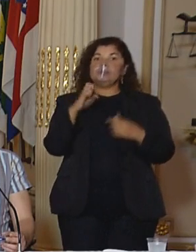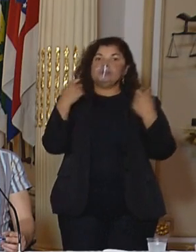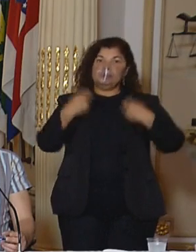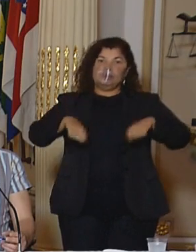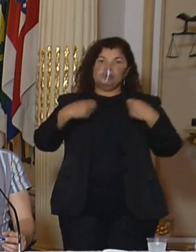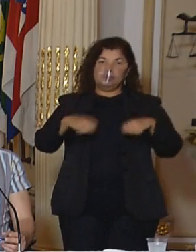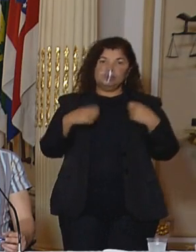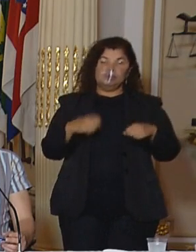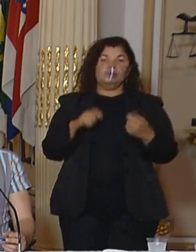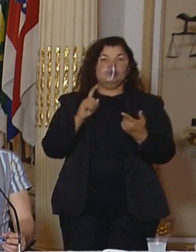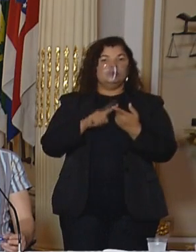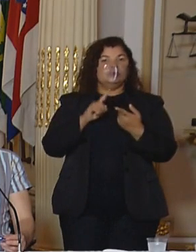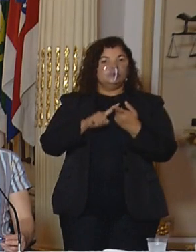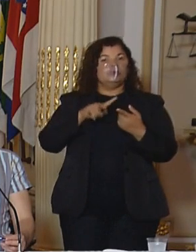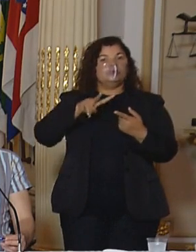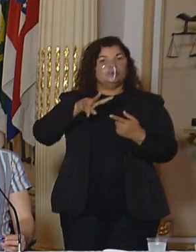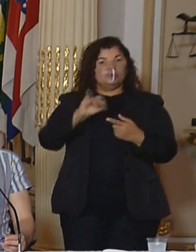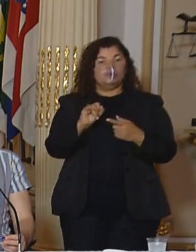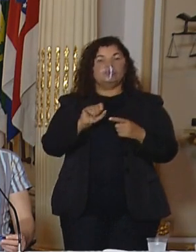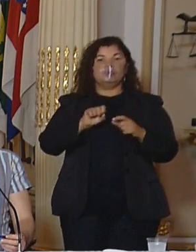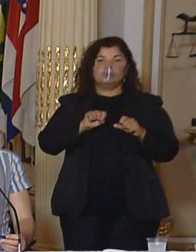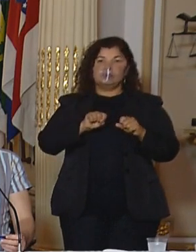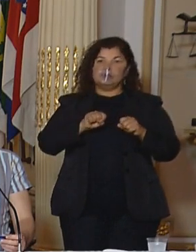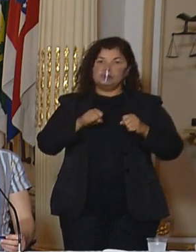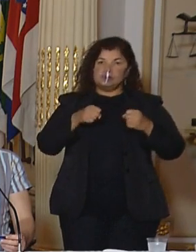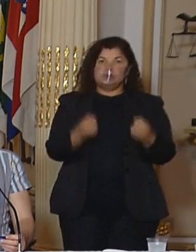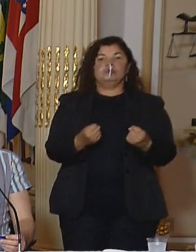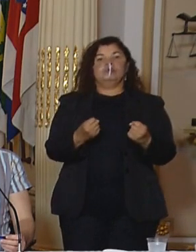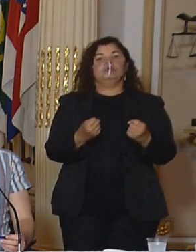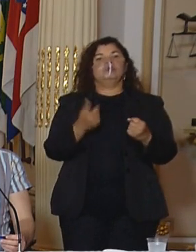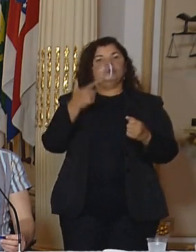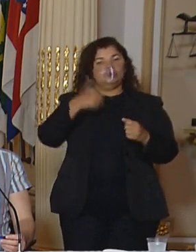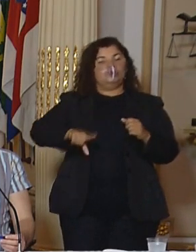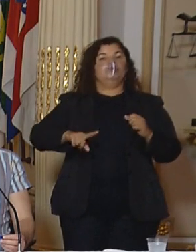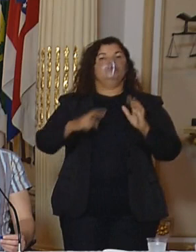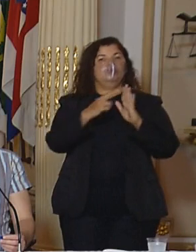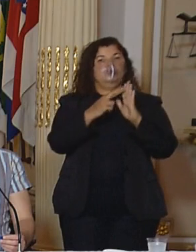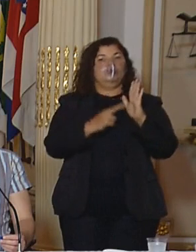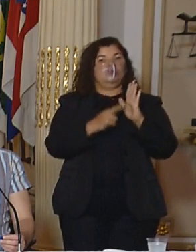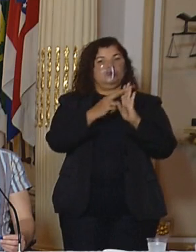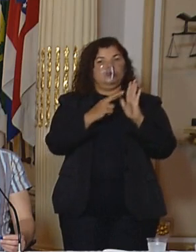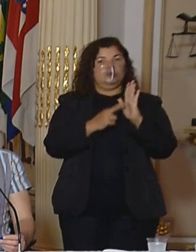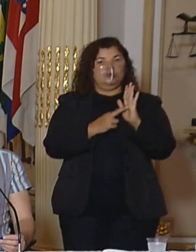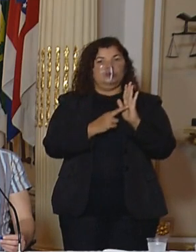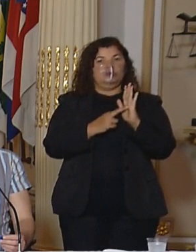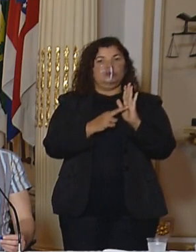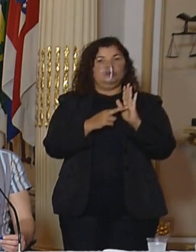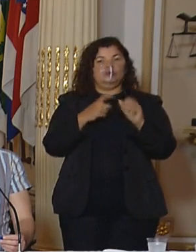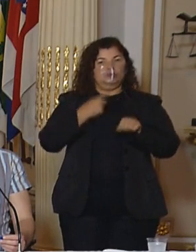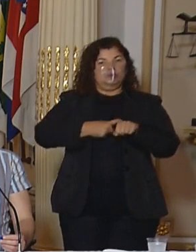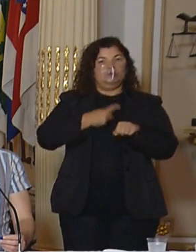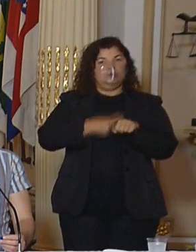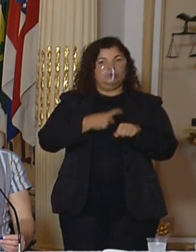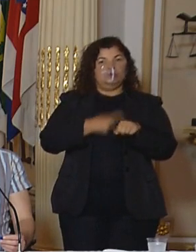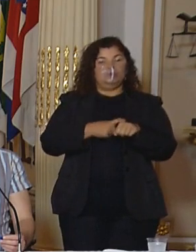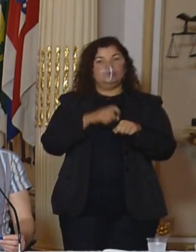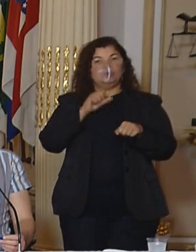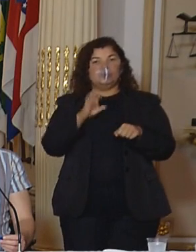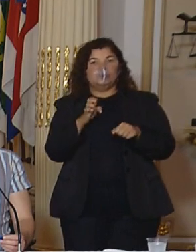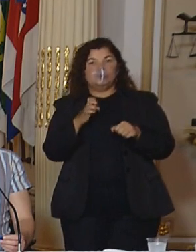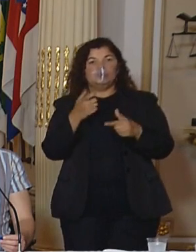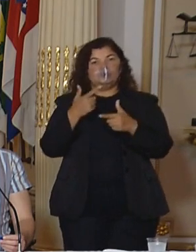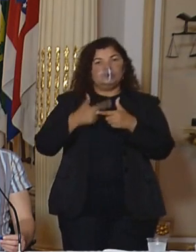necessário, também prevê o endurecimento das regras novamente, em caso de recrudescimento ou de